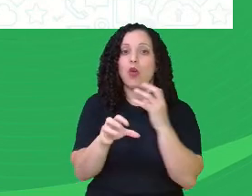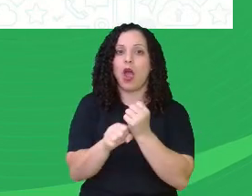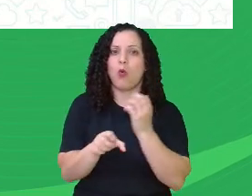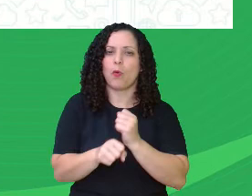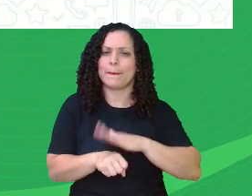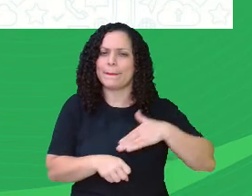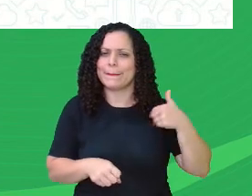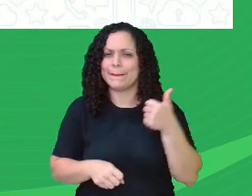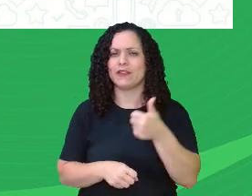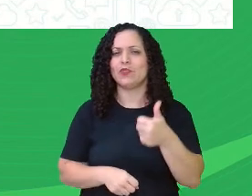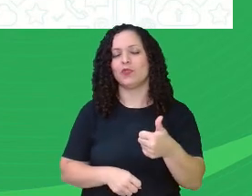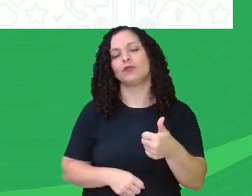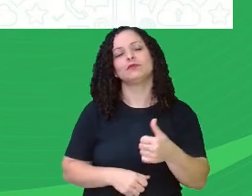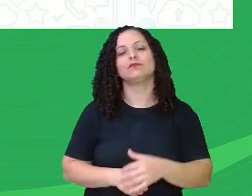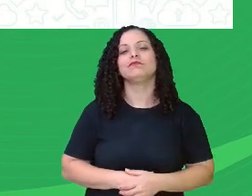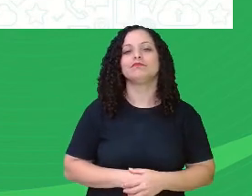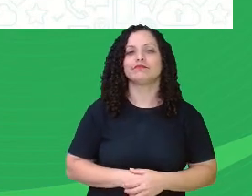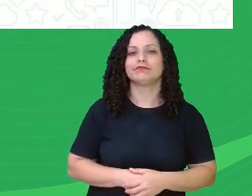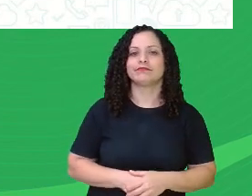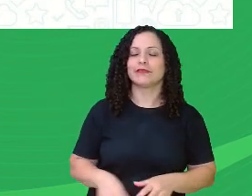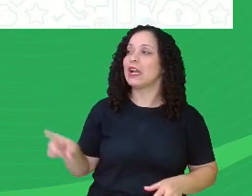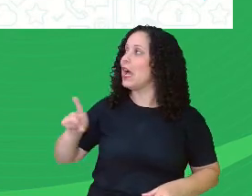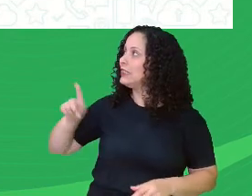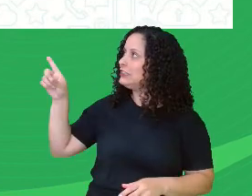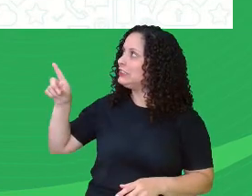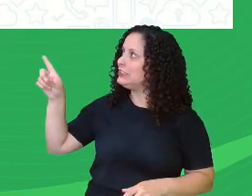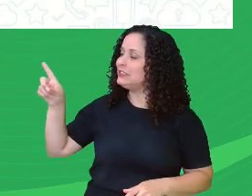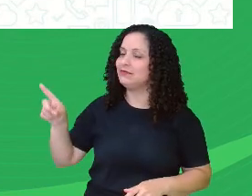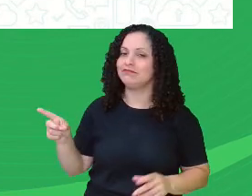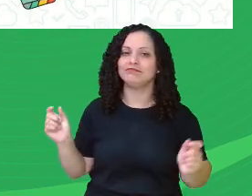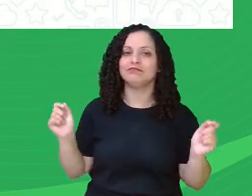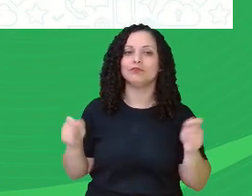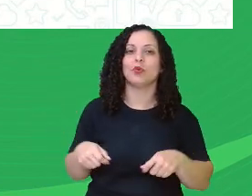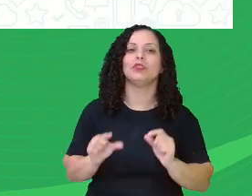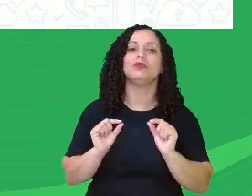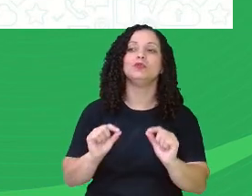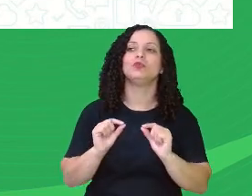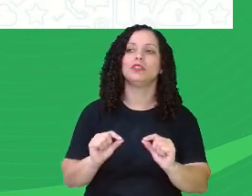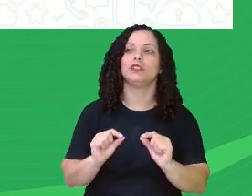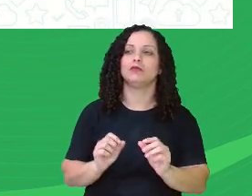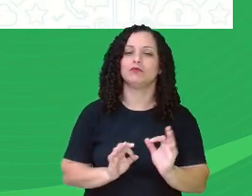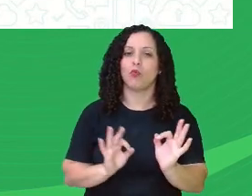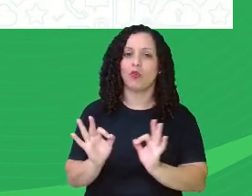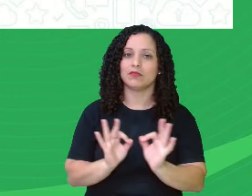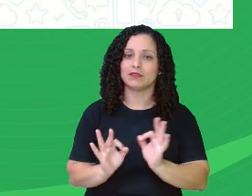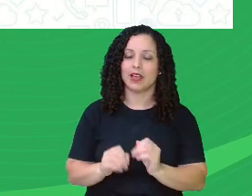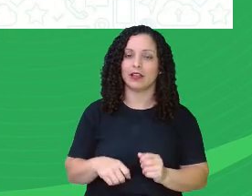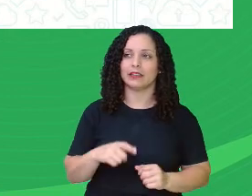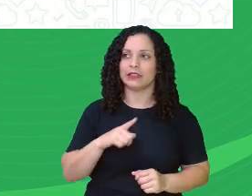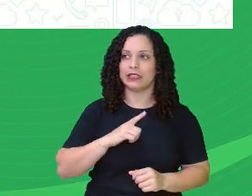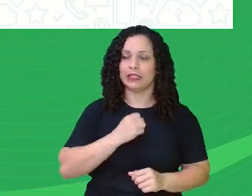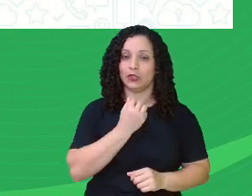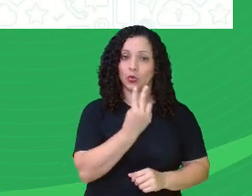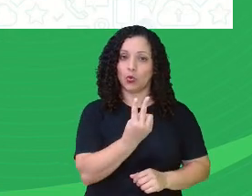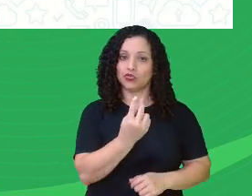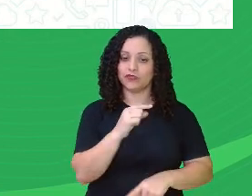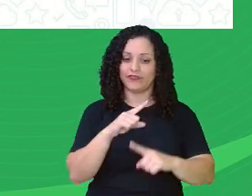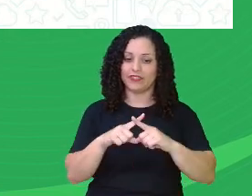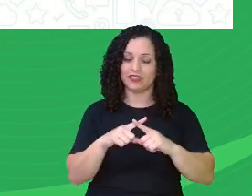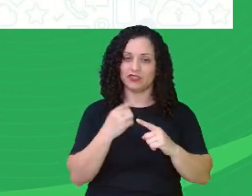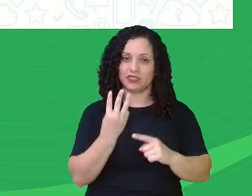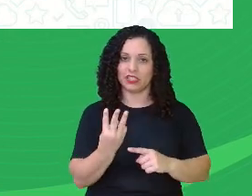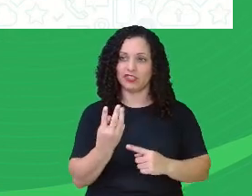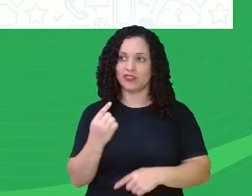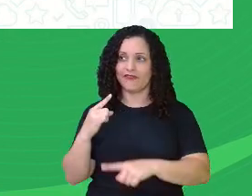acha que é melhor, tá bom? Então, nesse caso, eu posso colocar aqui, por exemplo, 2 vezes 3 vezes 1,5. Mas eu poderia botar